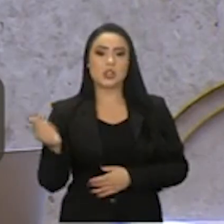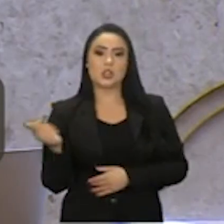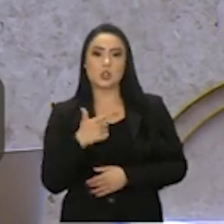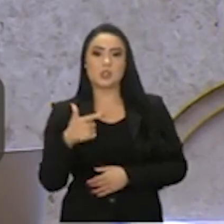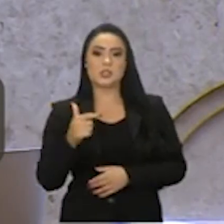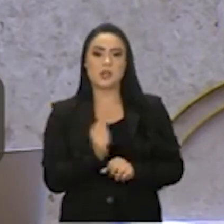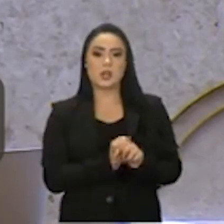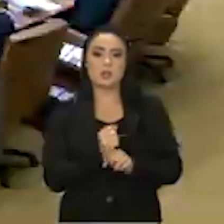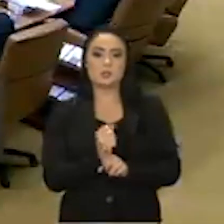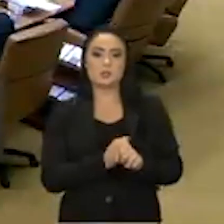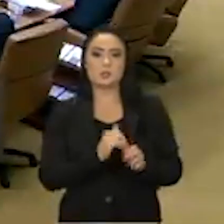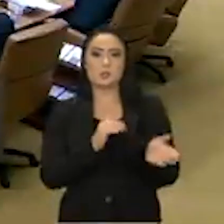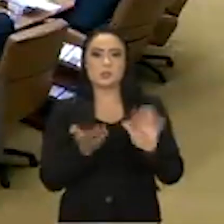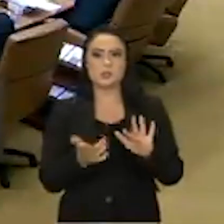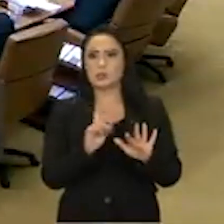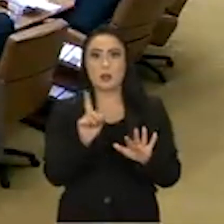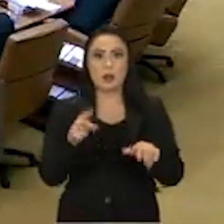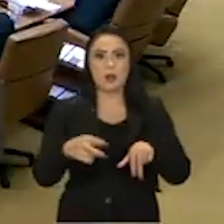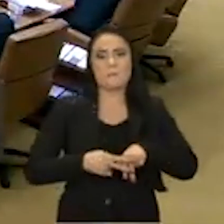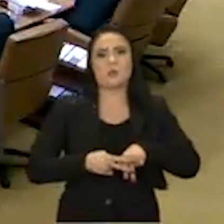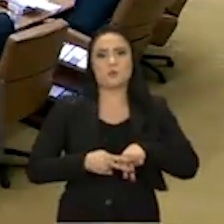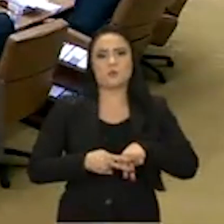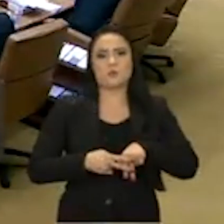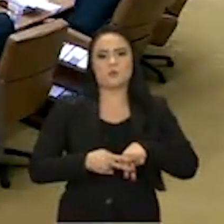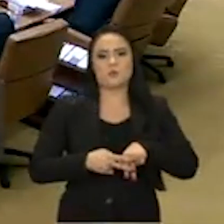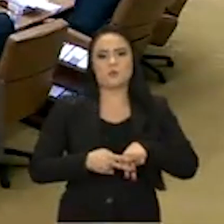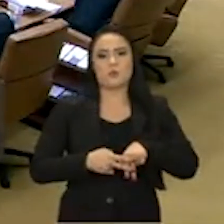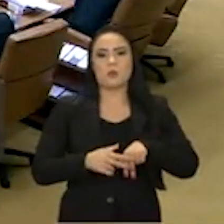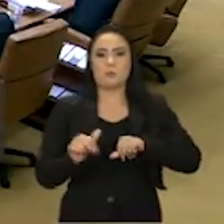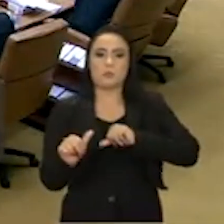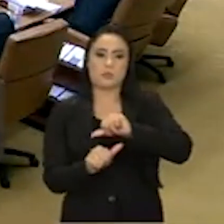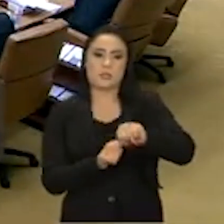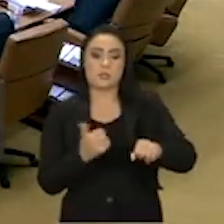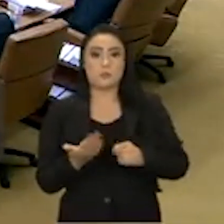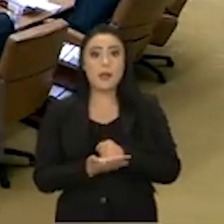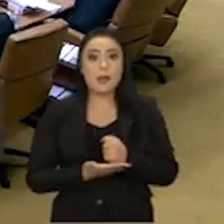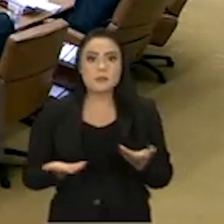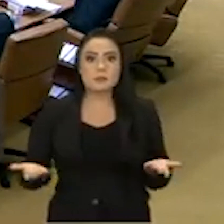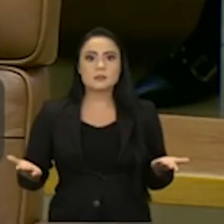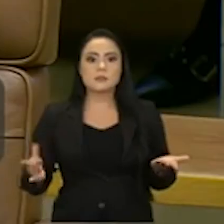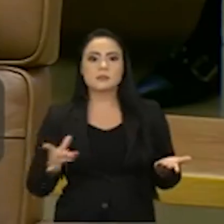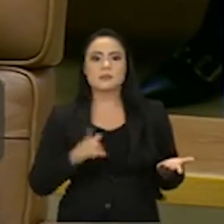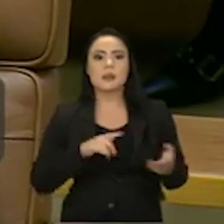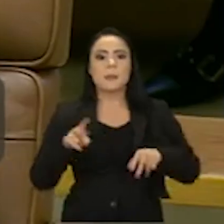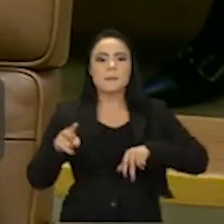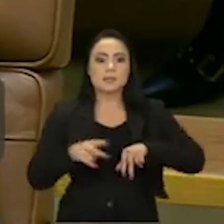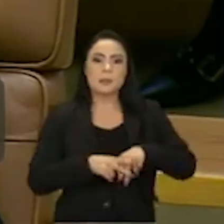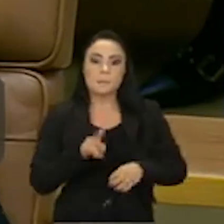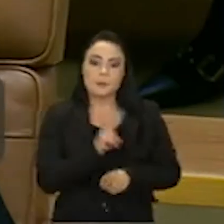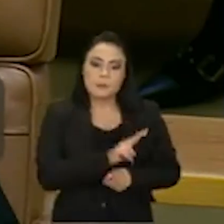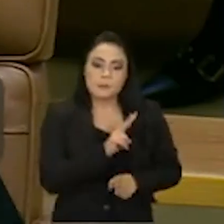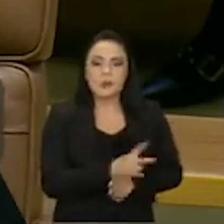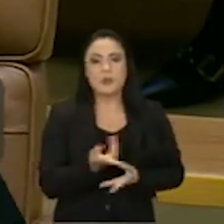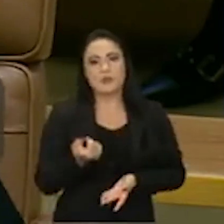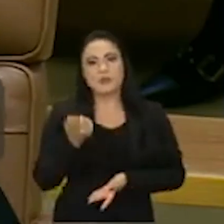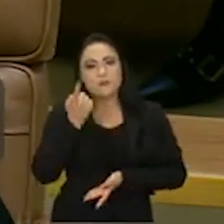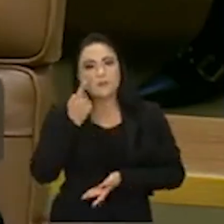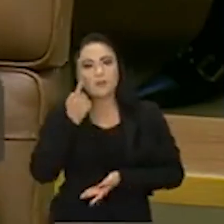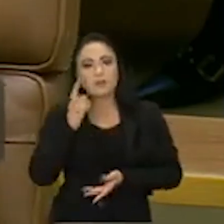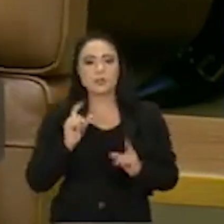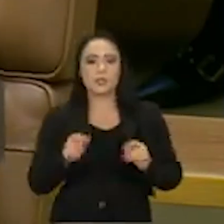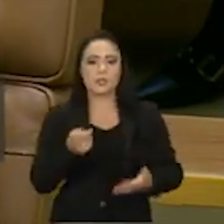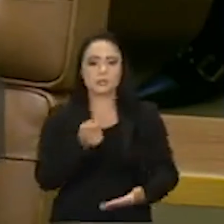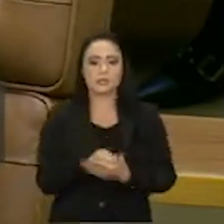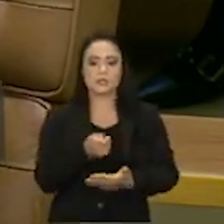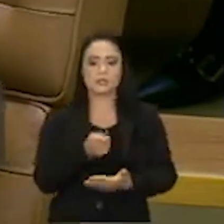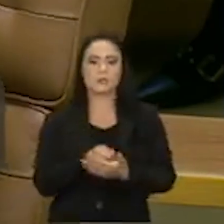não ser preso? Eu mudaria de fundamento. Eu daria a prisão provisória, considerando exatamente a exigência